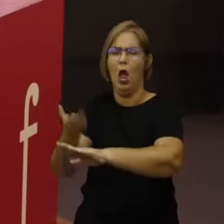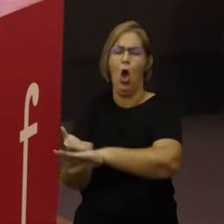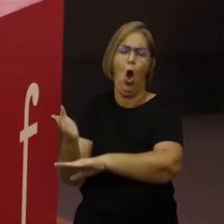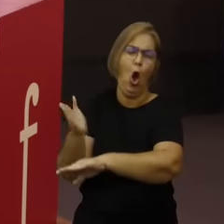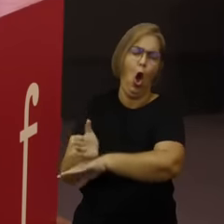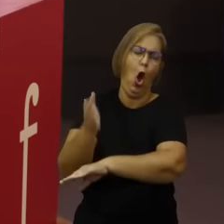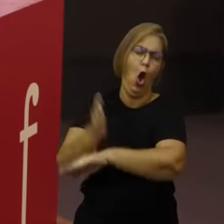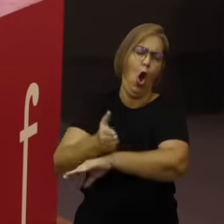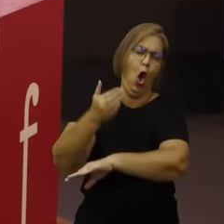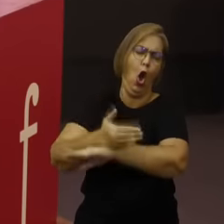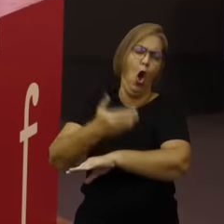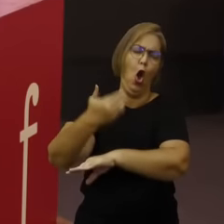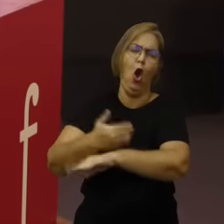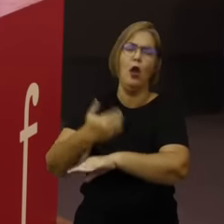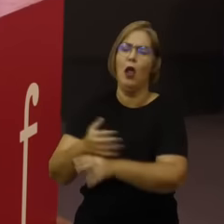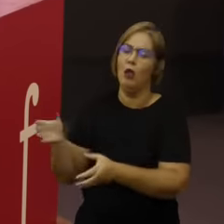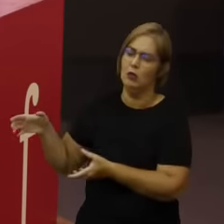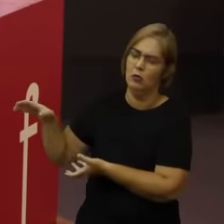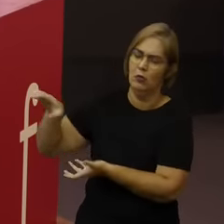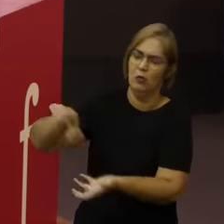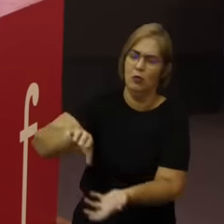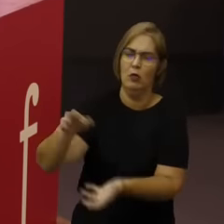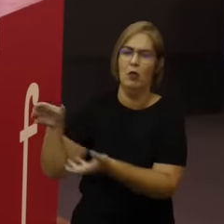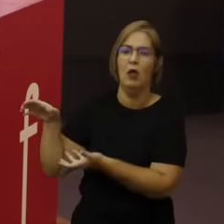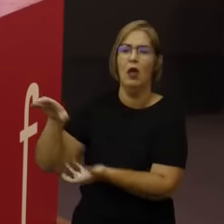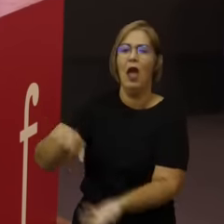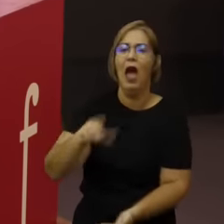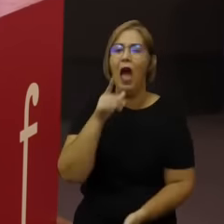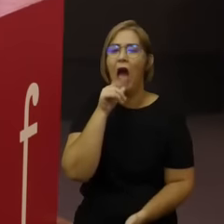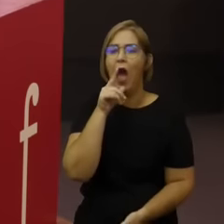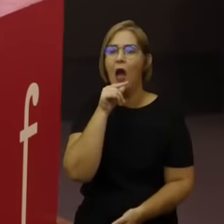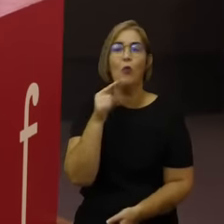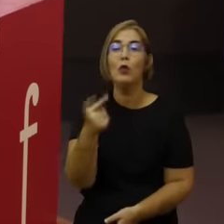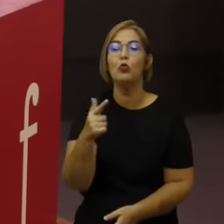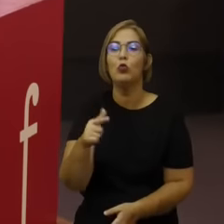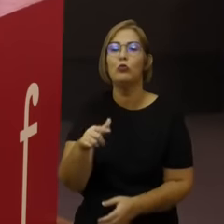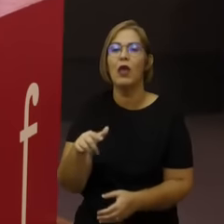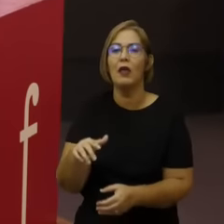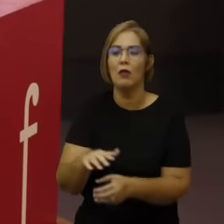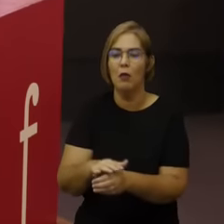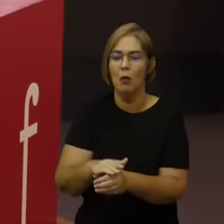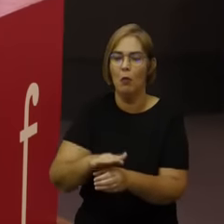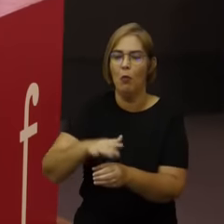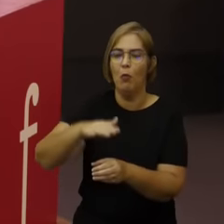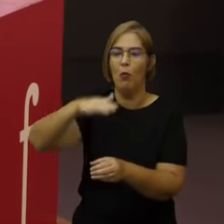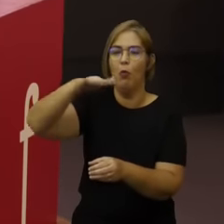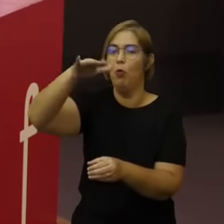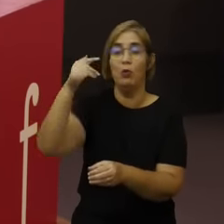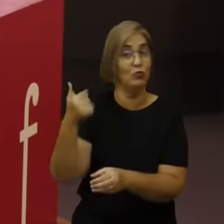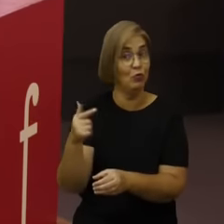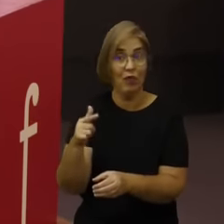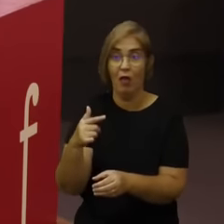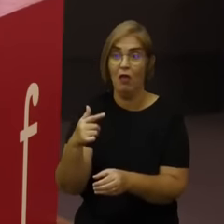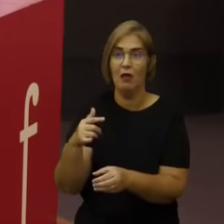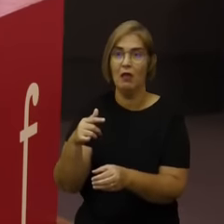fonte, né, ou um poço sem fundo. Então elas enchem, não é, o